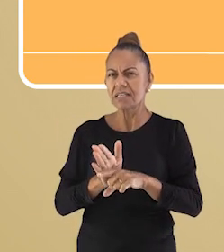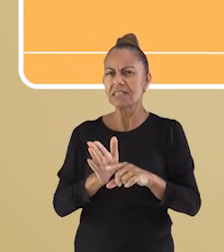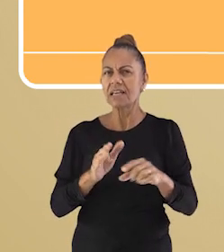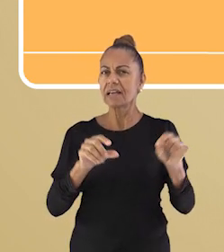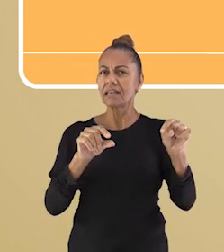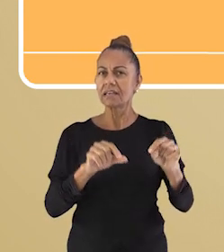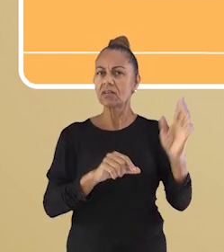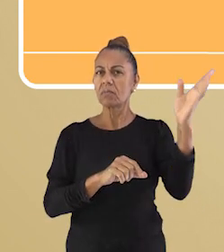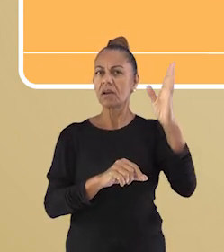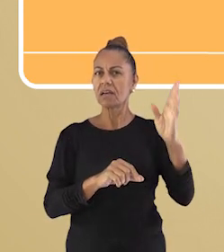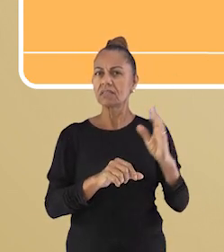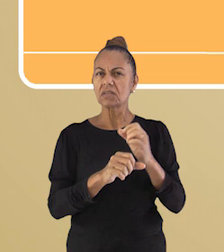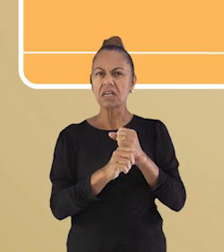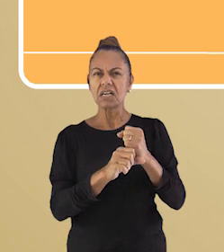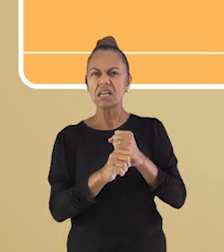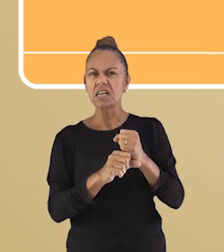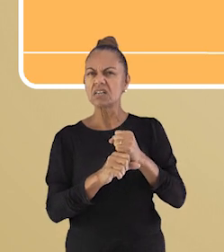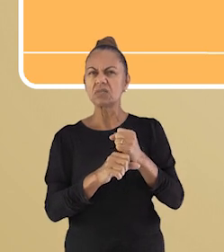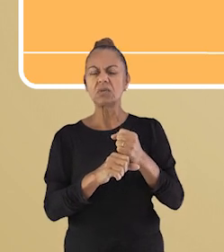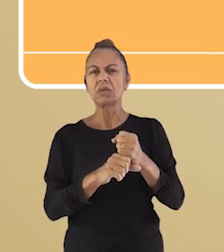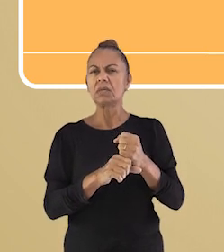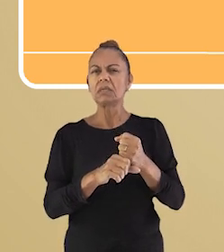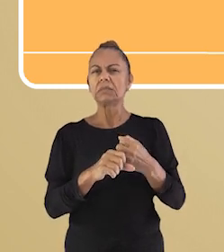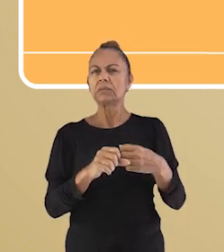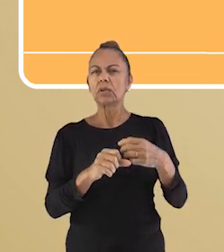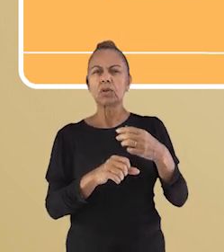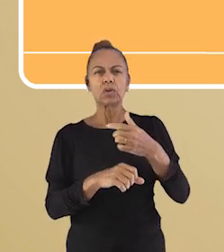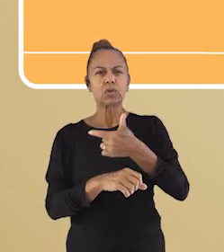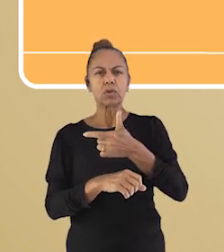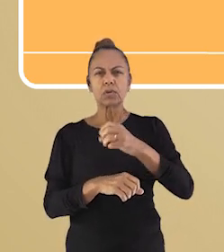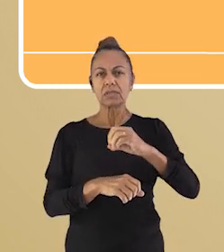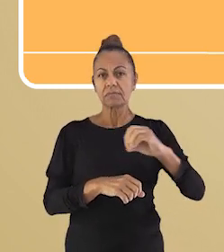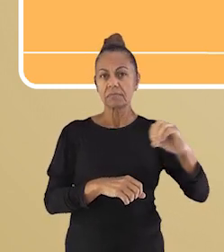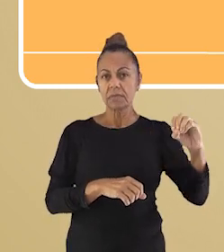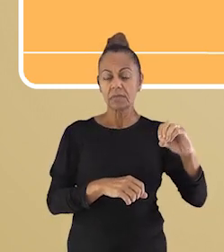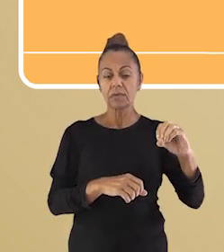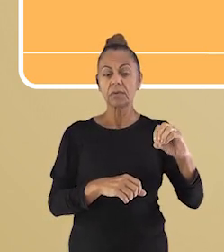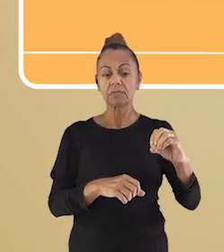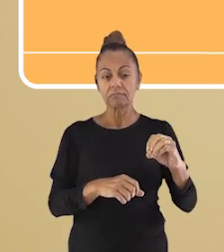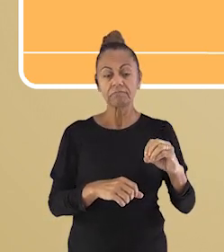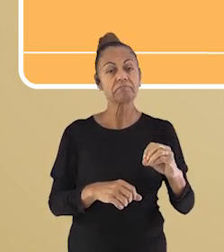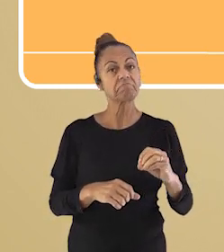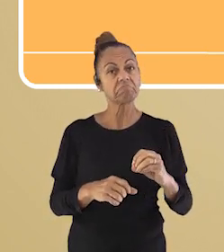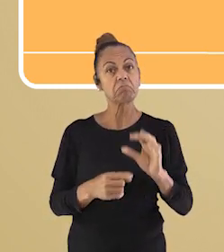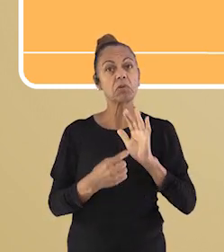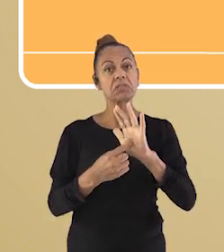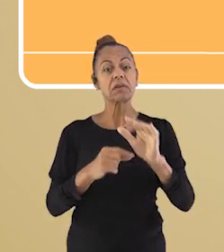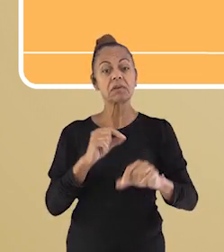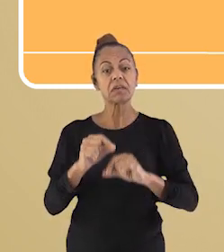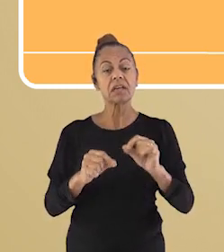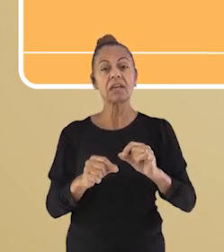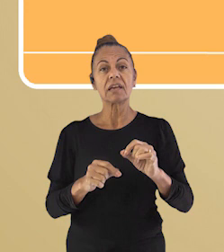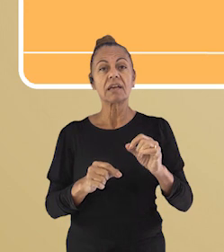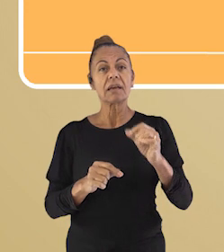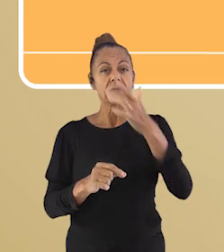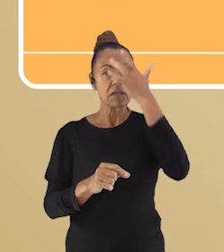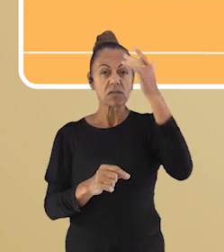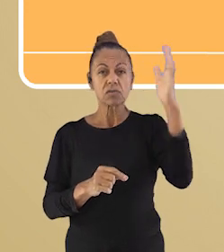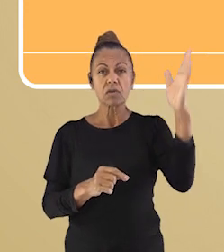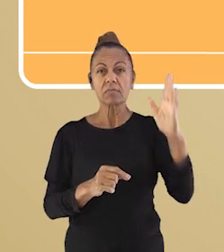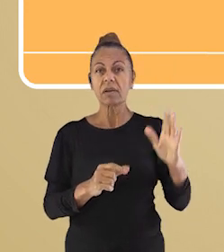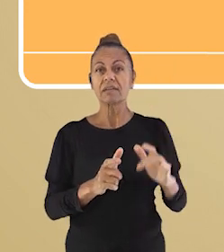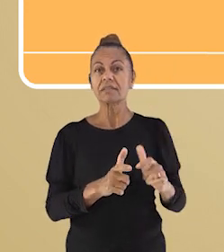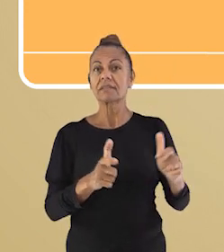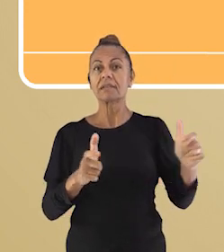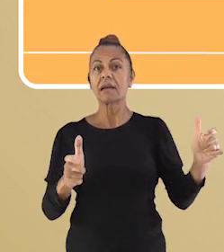pesquisas realizadas aqui no Brasil ao longo dos anos de 2000 apontavam que a alimentação da maioria dos